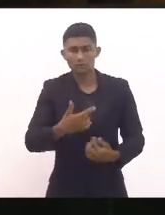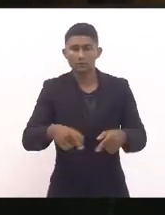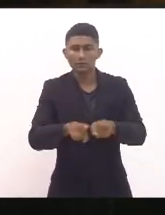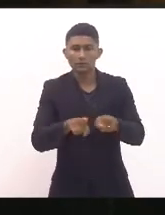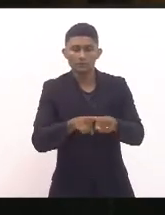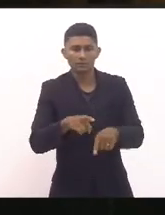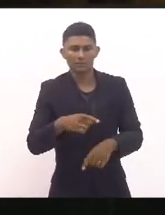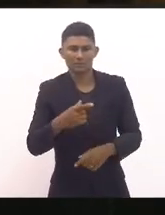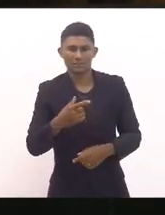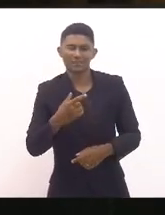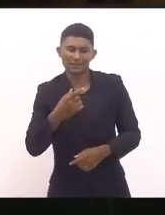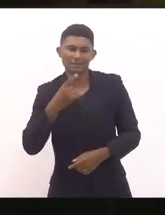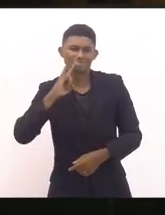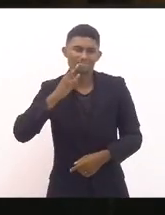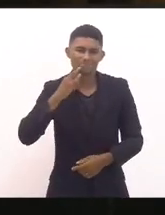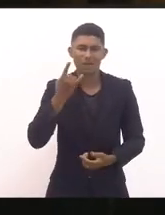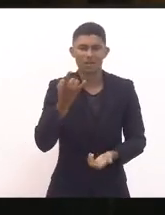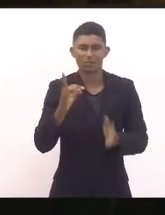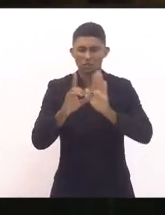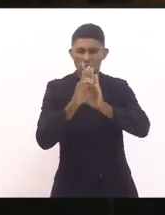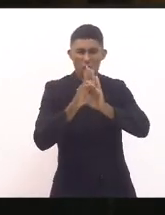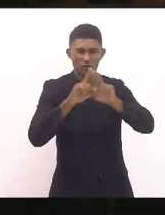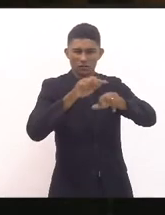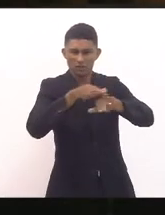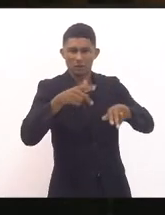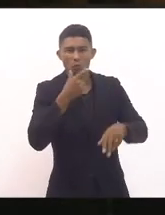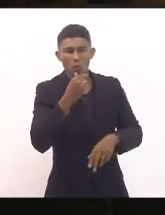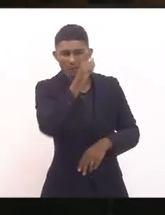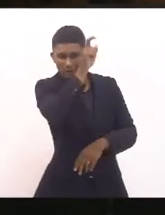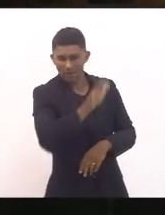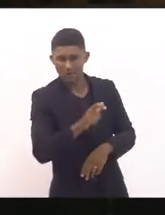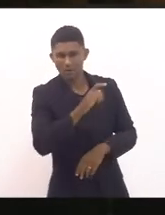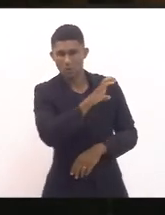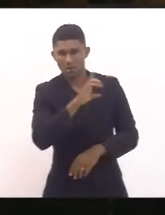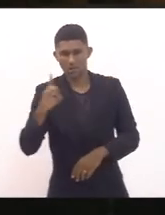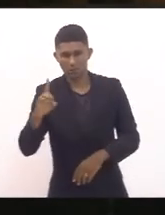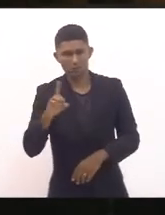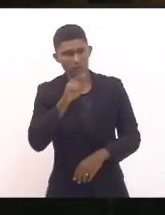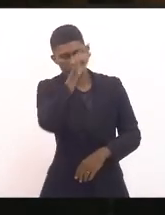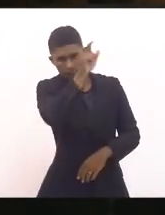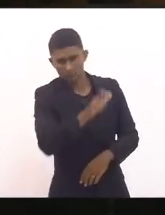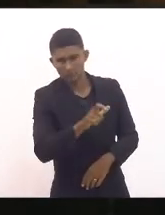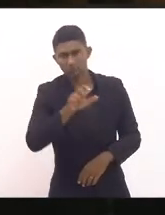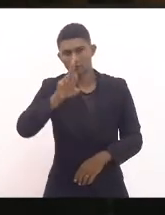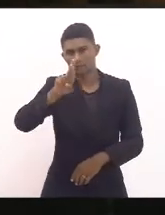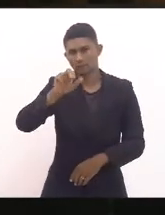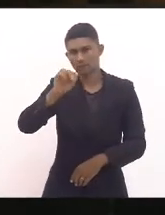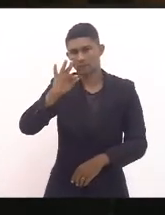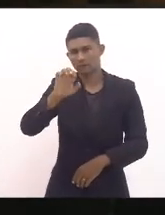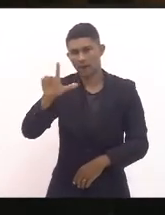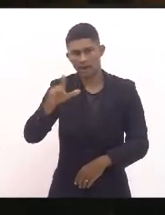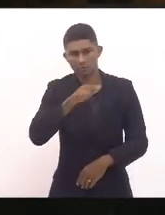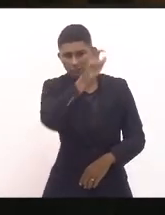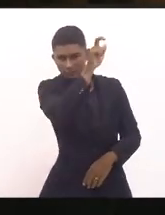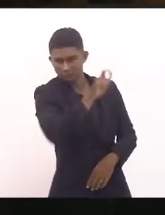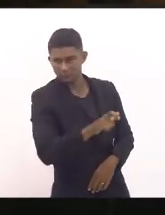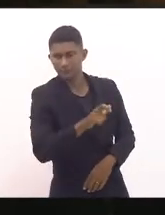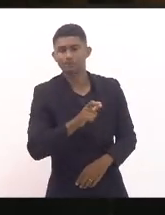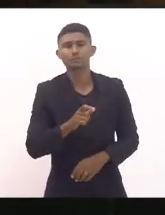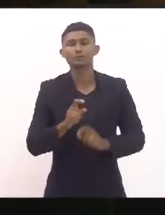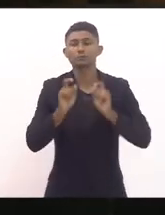do Ministério da Saúde, Rafael Bernardon, a falta de tratamento por conta por